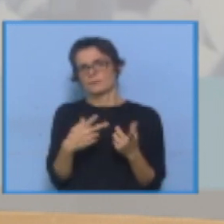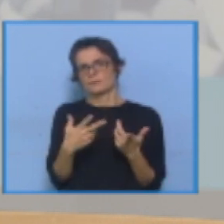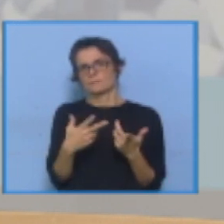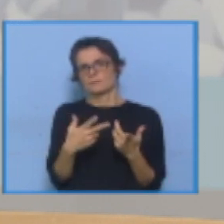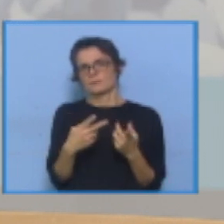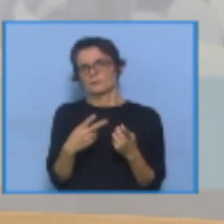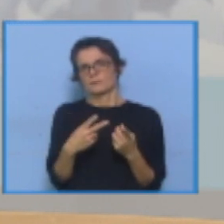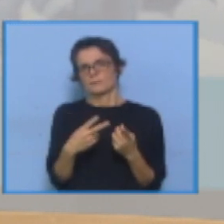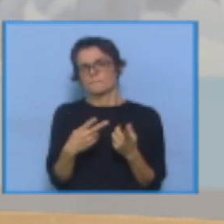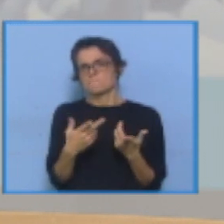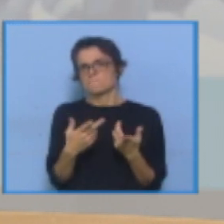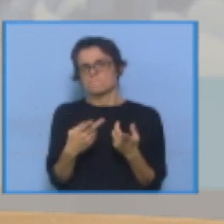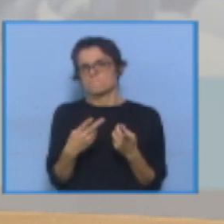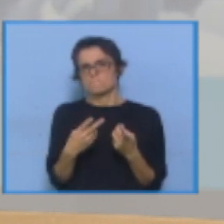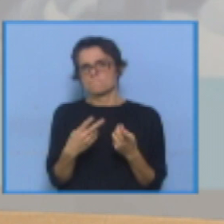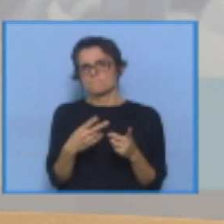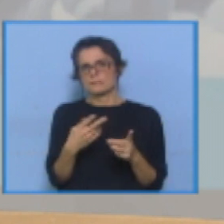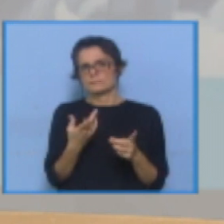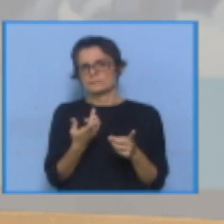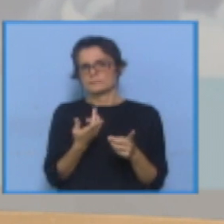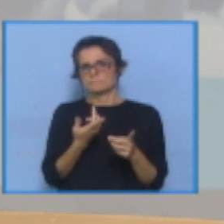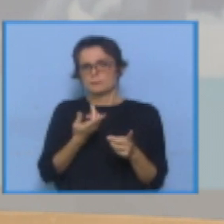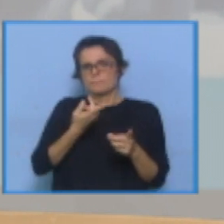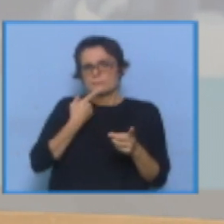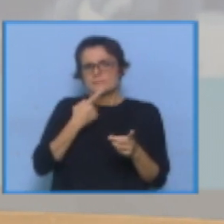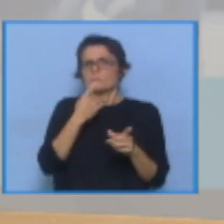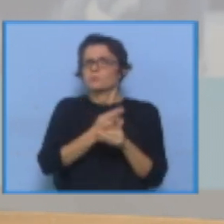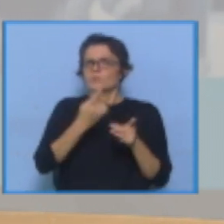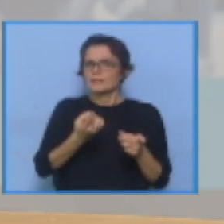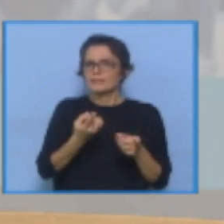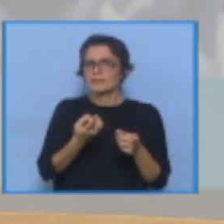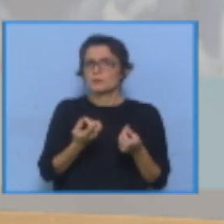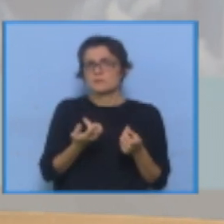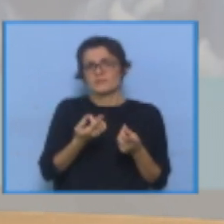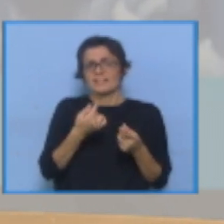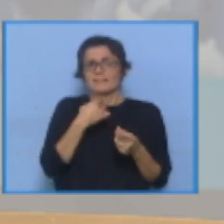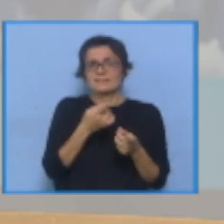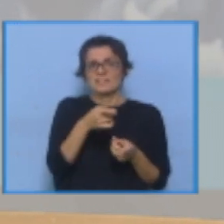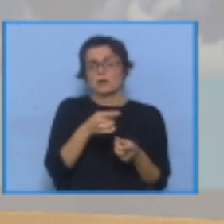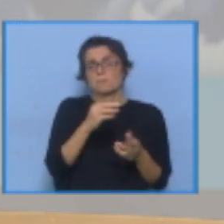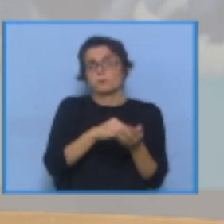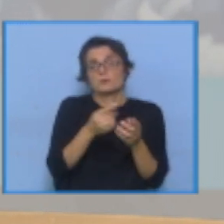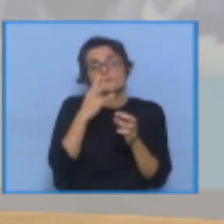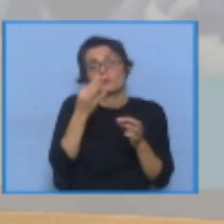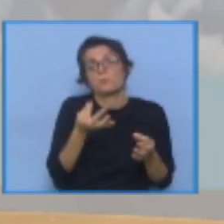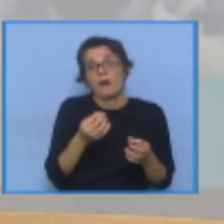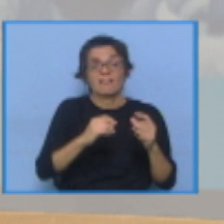condenados a ter os níveis de pobreza que temos e que permanecem, apesar de haver melhorias num ou noutro caso,